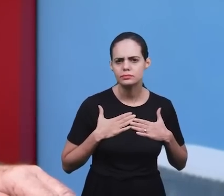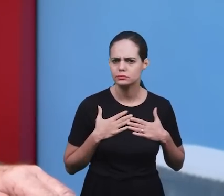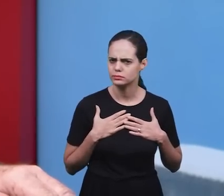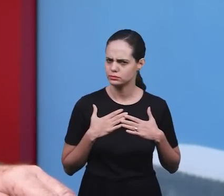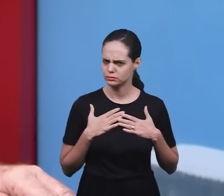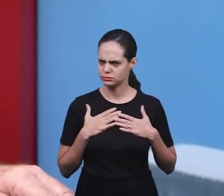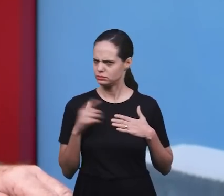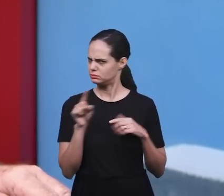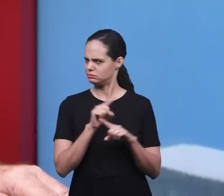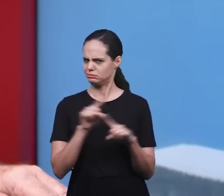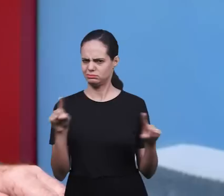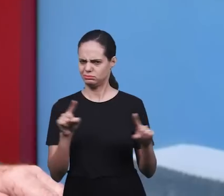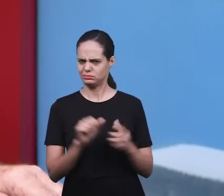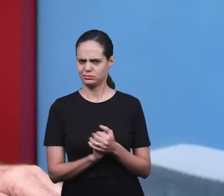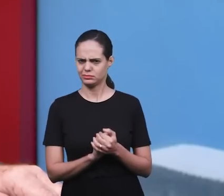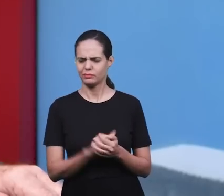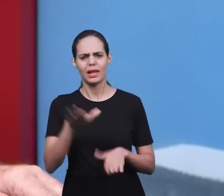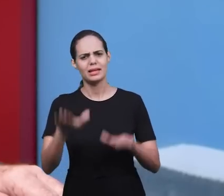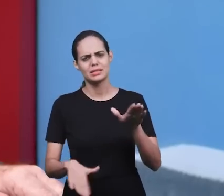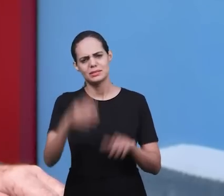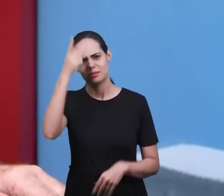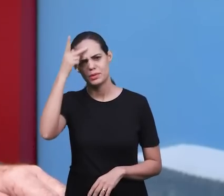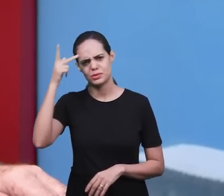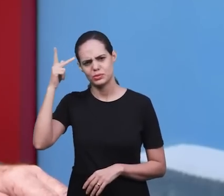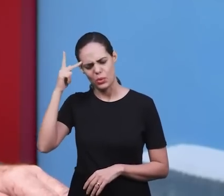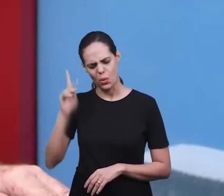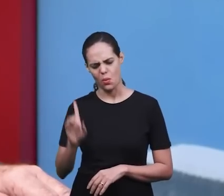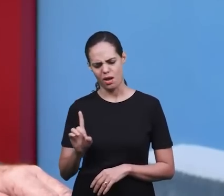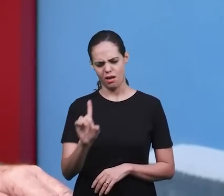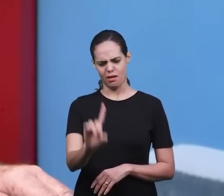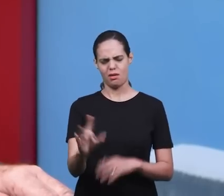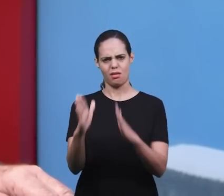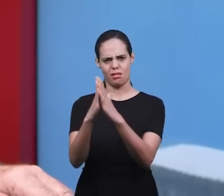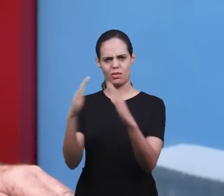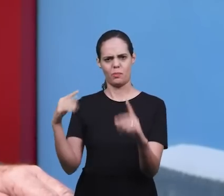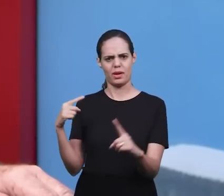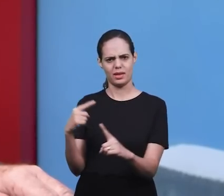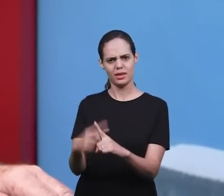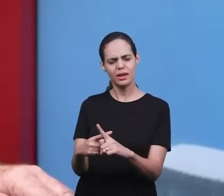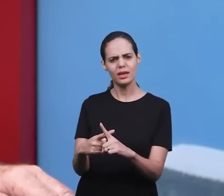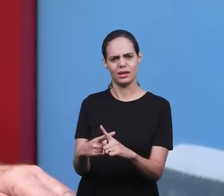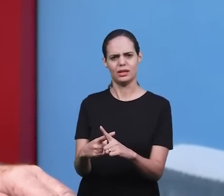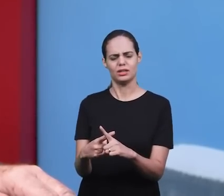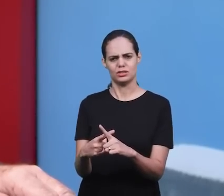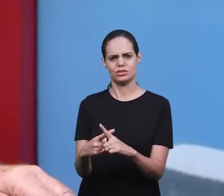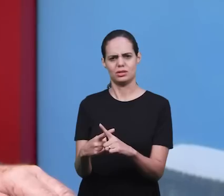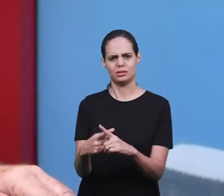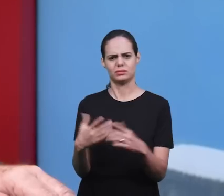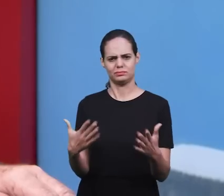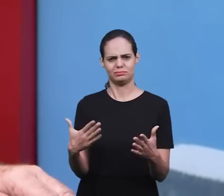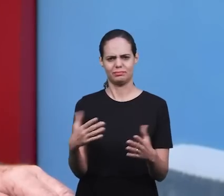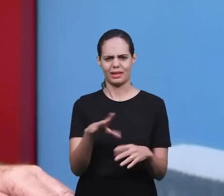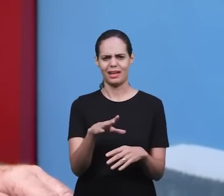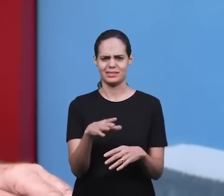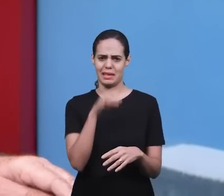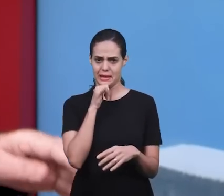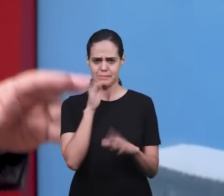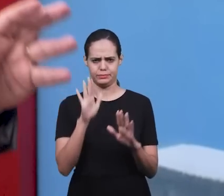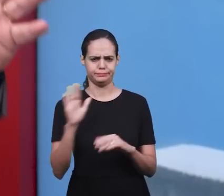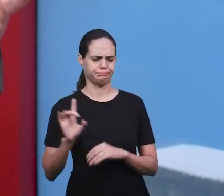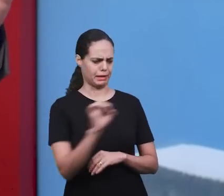numa igreja evangélica, ele chega necessitado. Ele recebe até uma bênção do Senhor, porque o Senhor é abençoador.